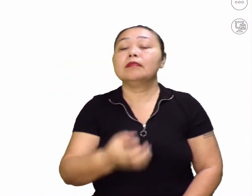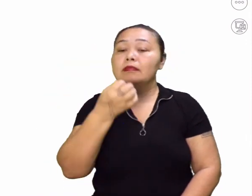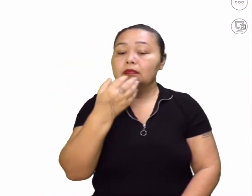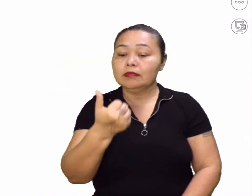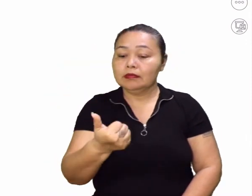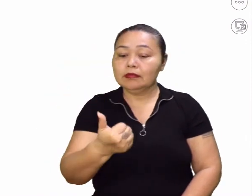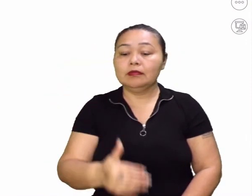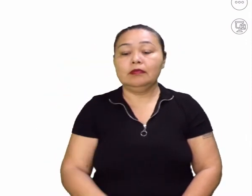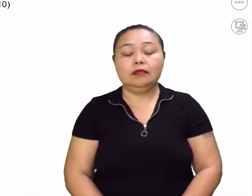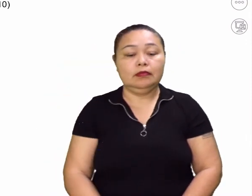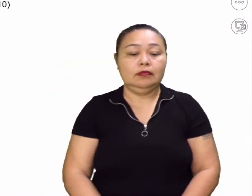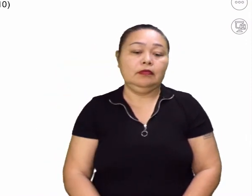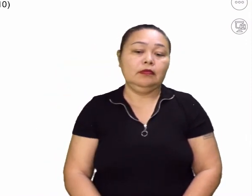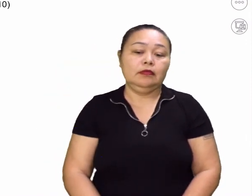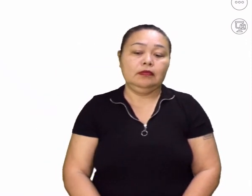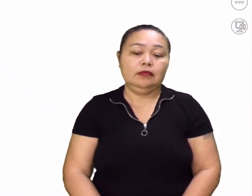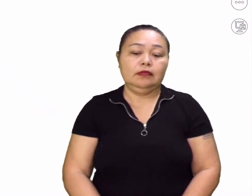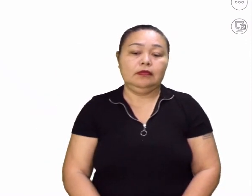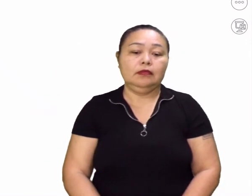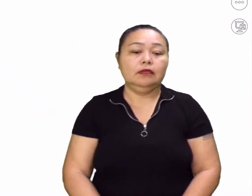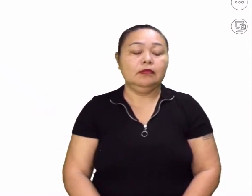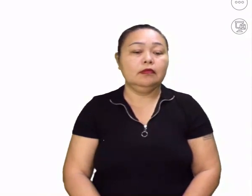bem.